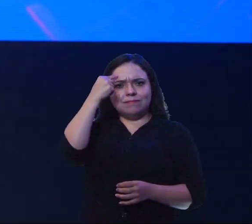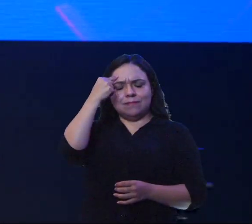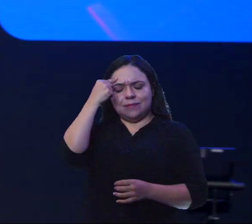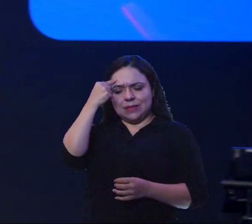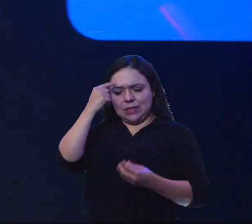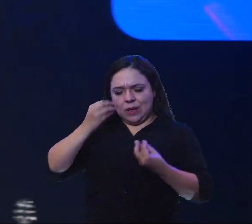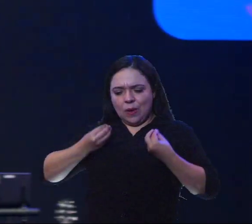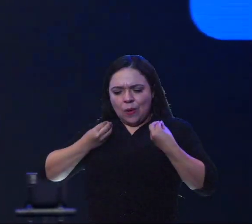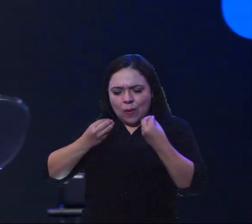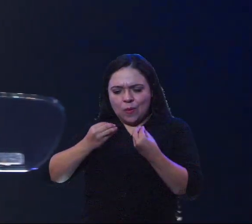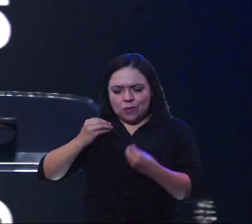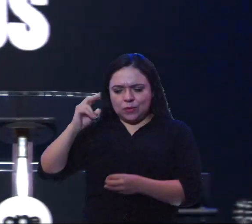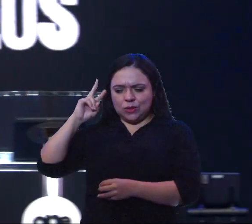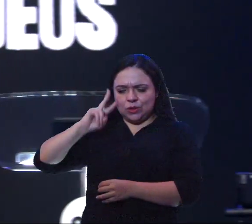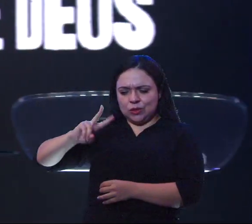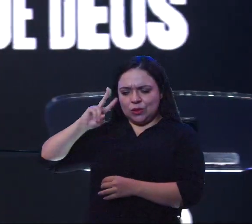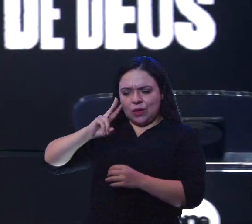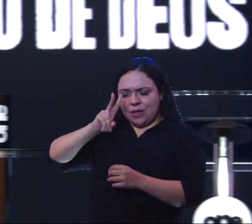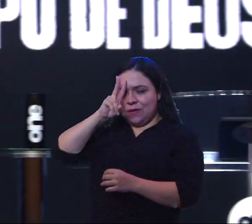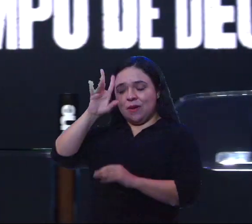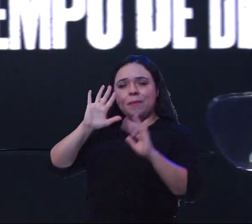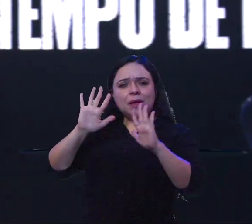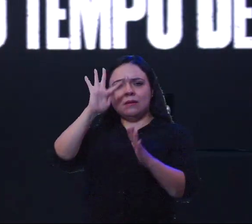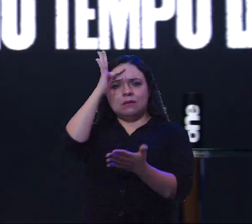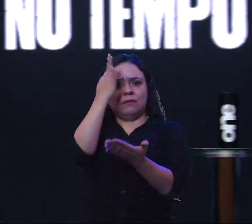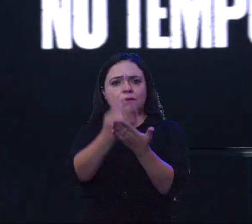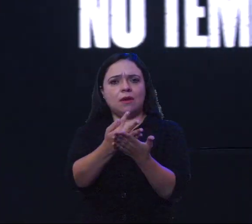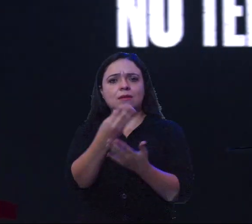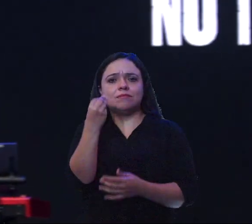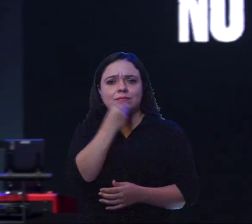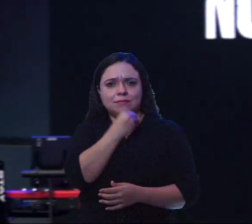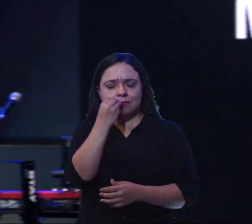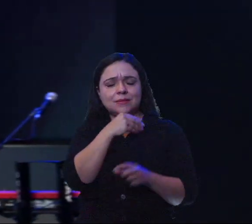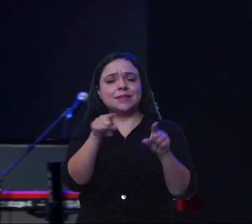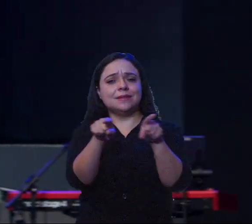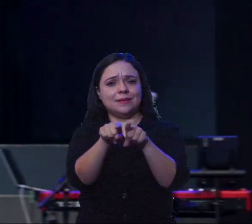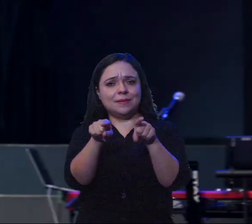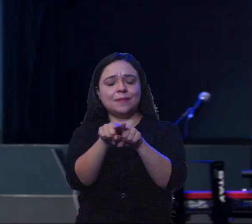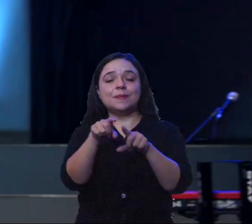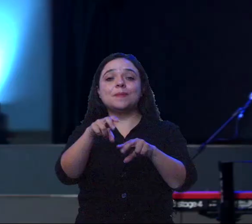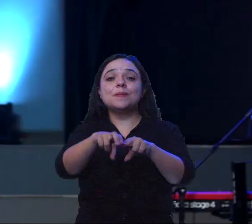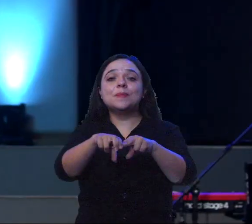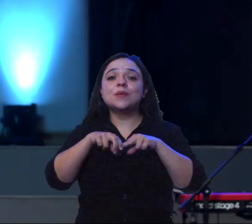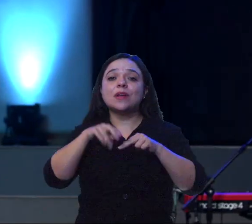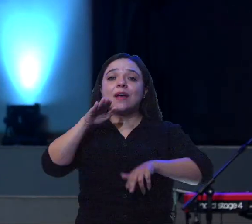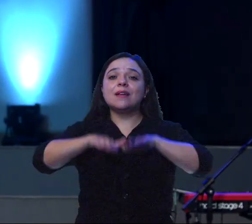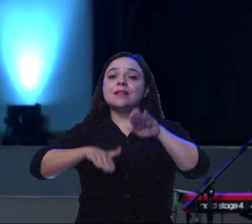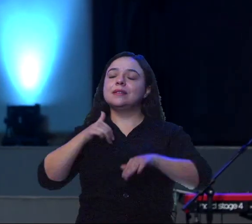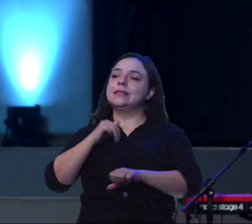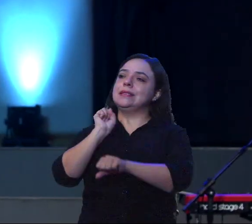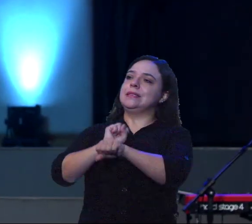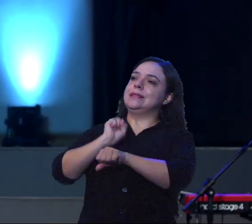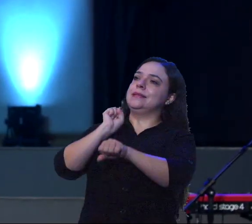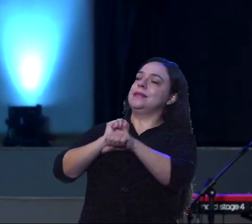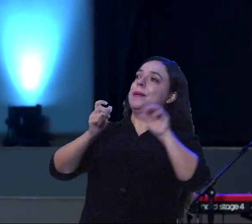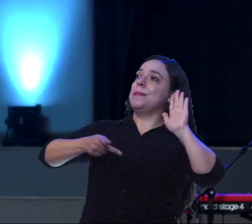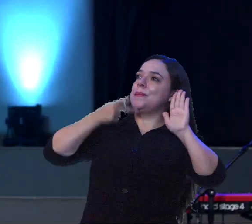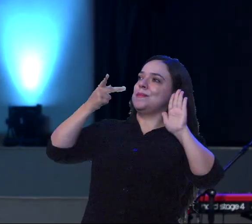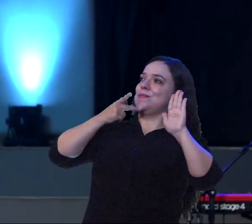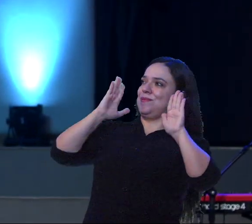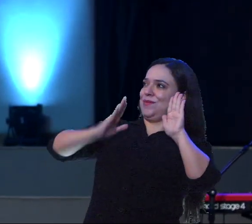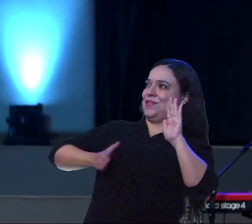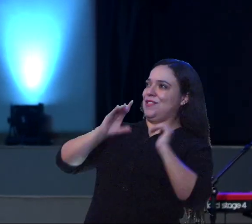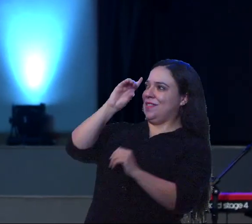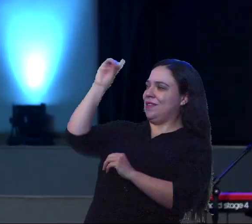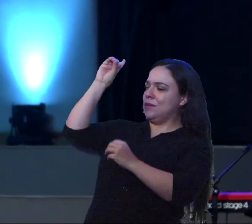na sua própria história, também demonstra incredulidade, porque muitas vezes, quando nós estamos esperando a promessa de Deus se cumprir na nossa